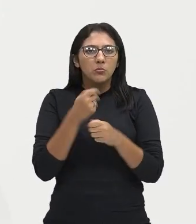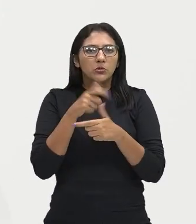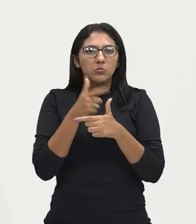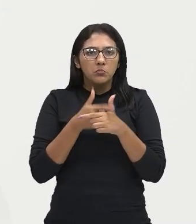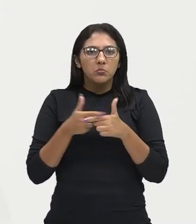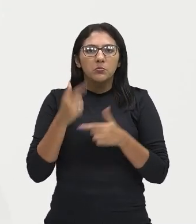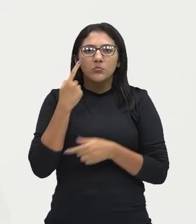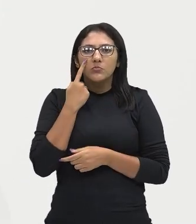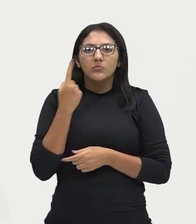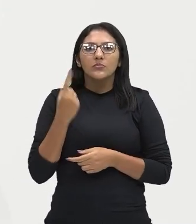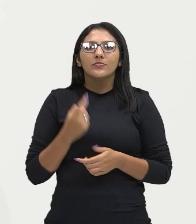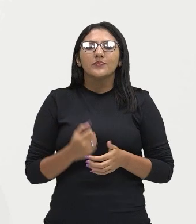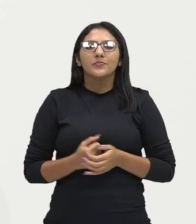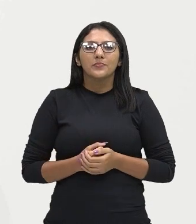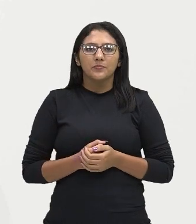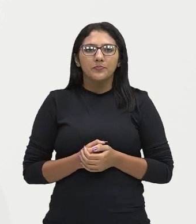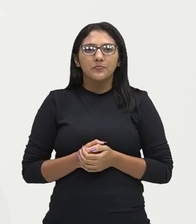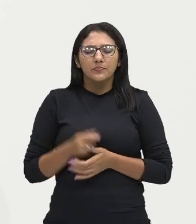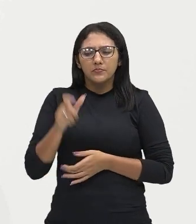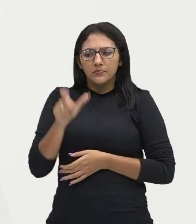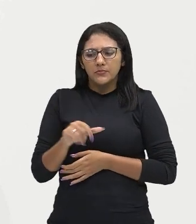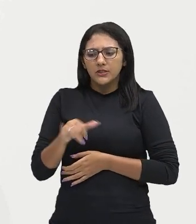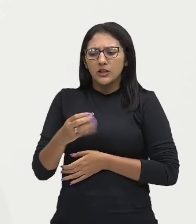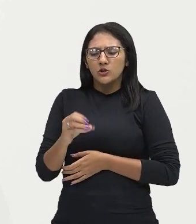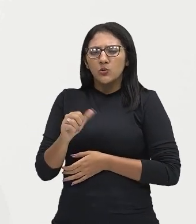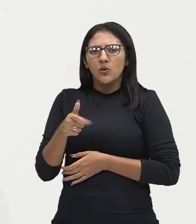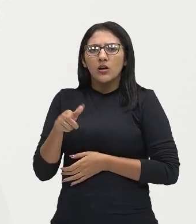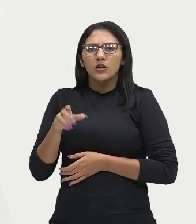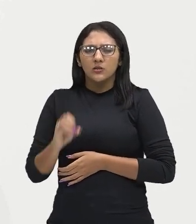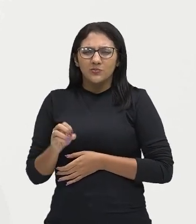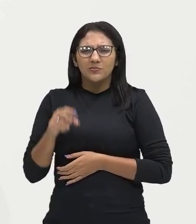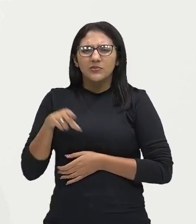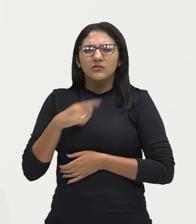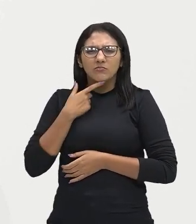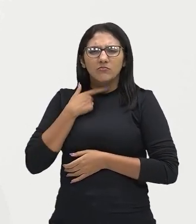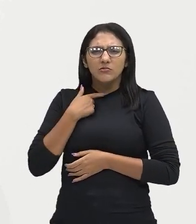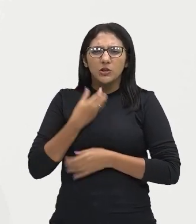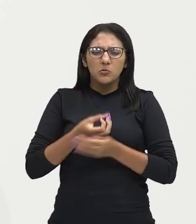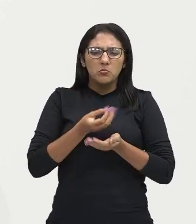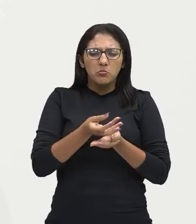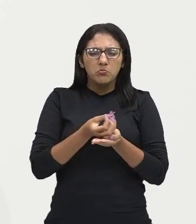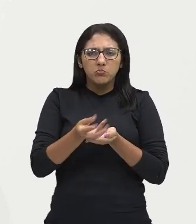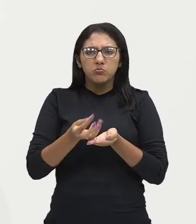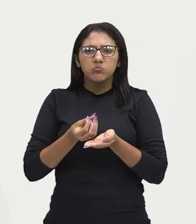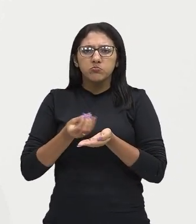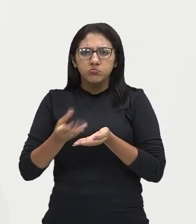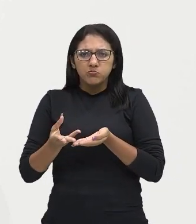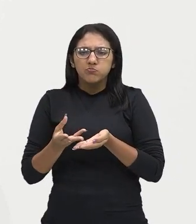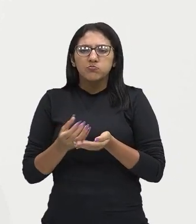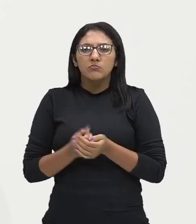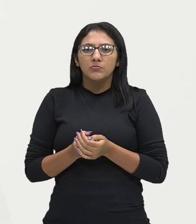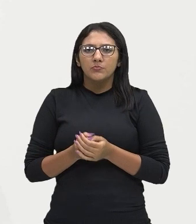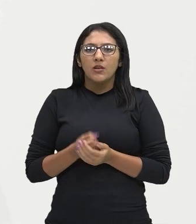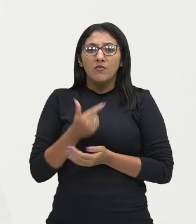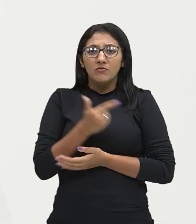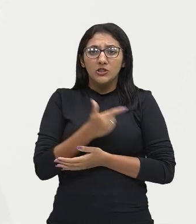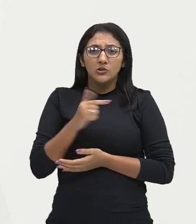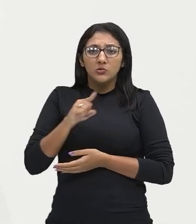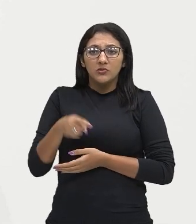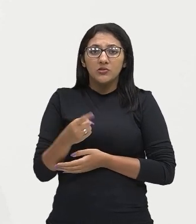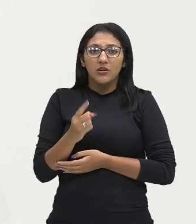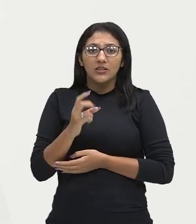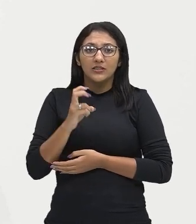Acompanha comigo. João deseja distribuir igualmente 22,5